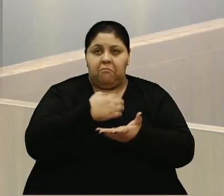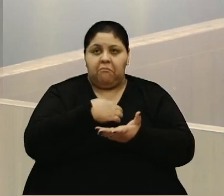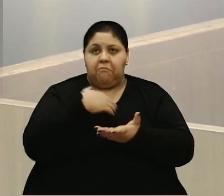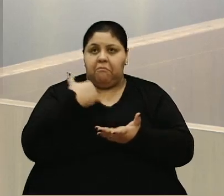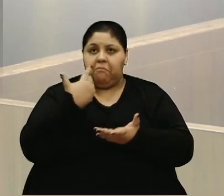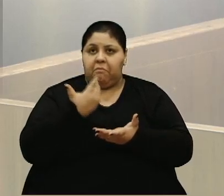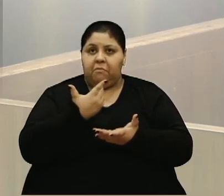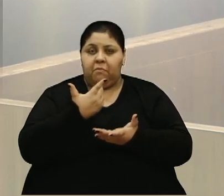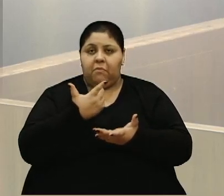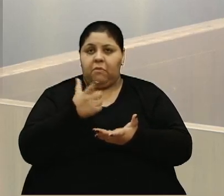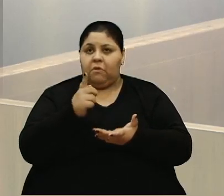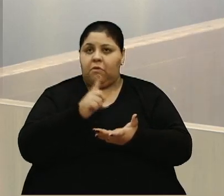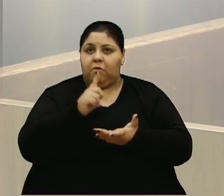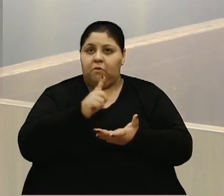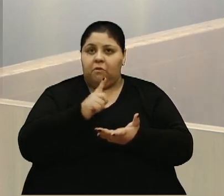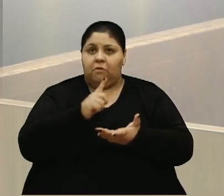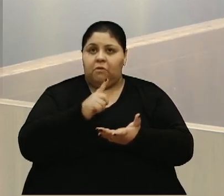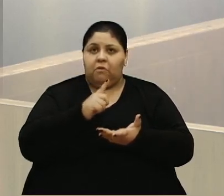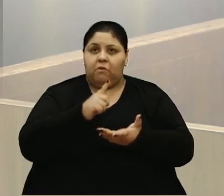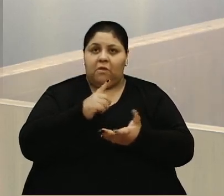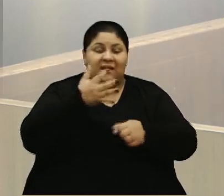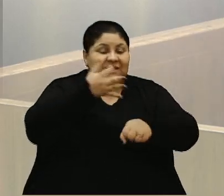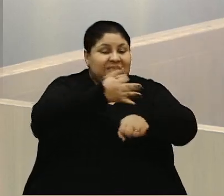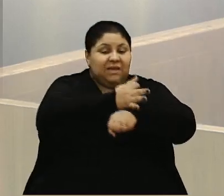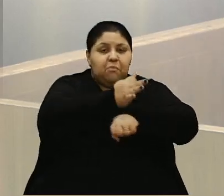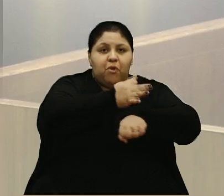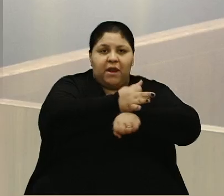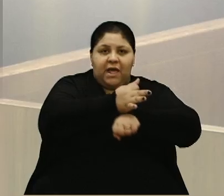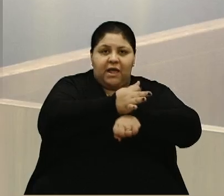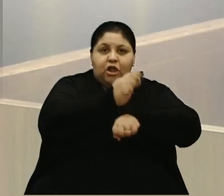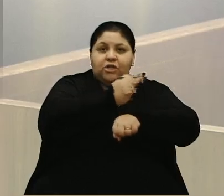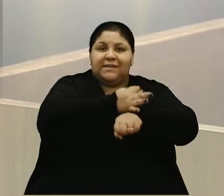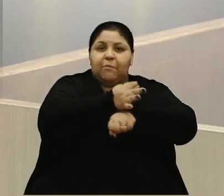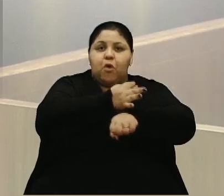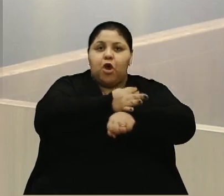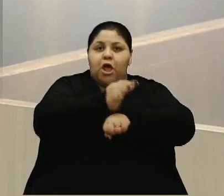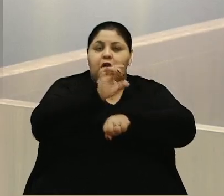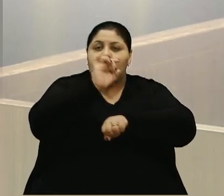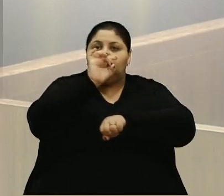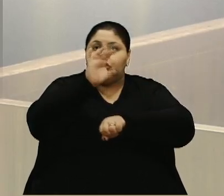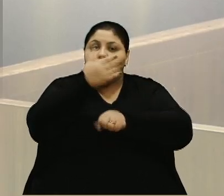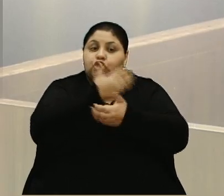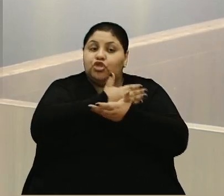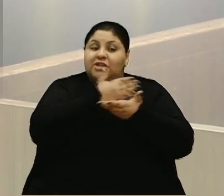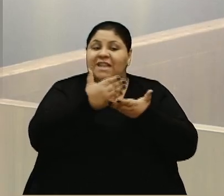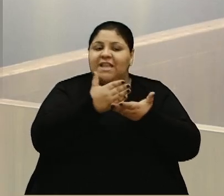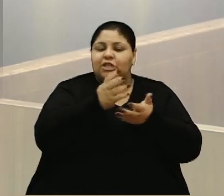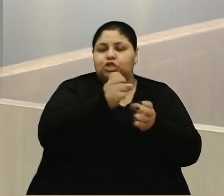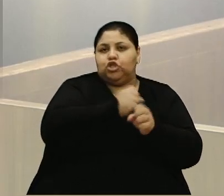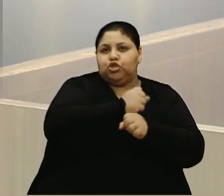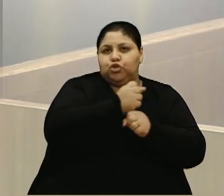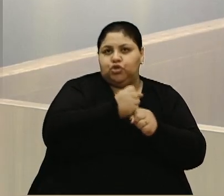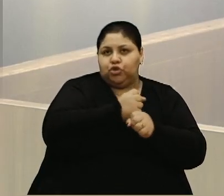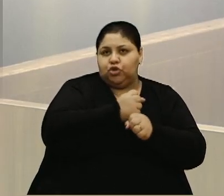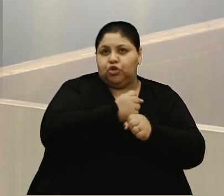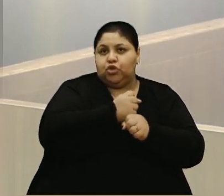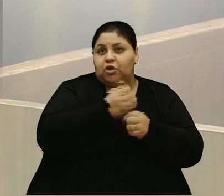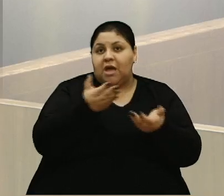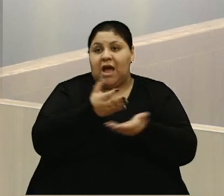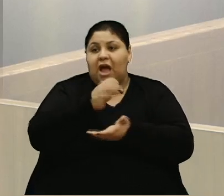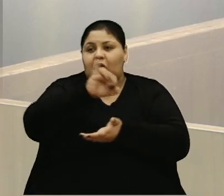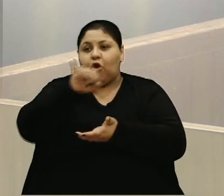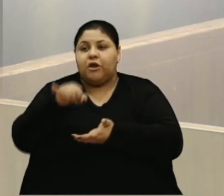não teve nada, ia ser provisório. Esse provisório foi no início do ano, nós estamos em